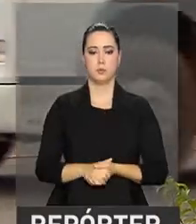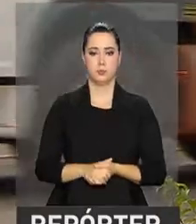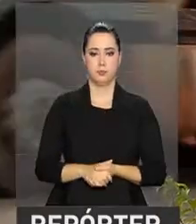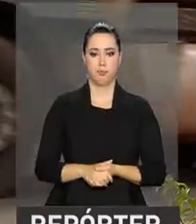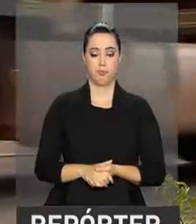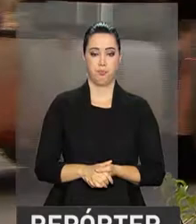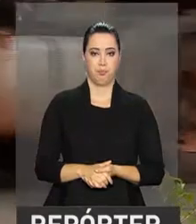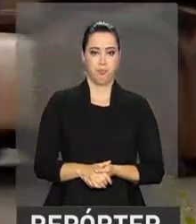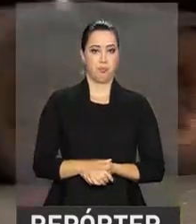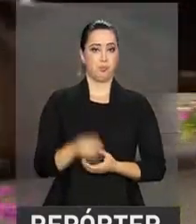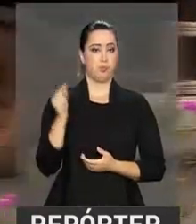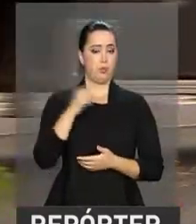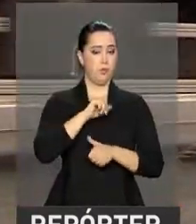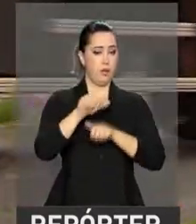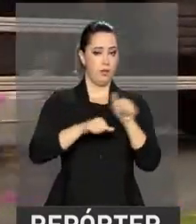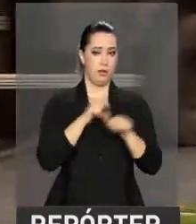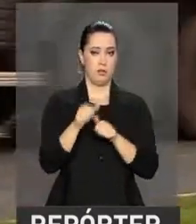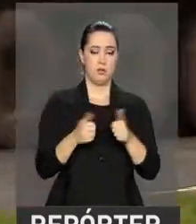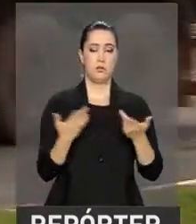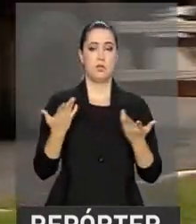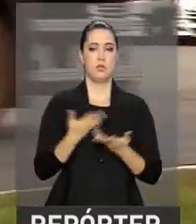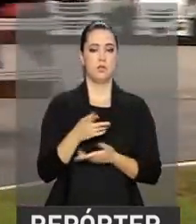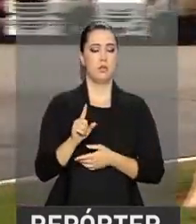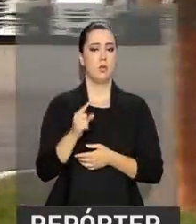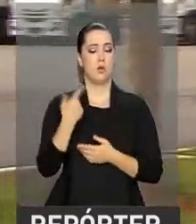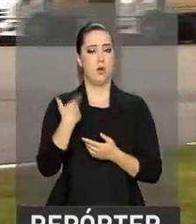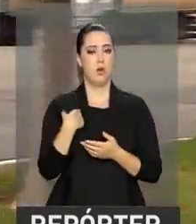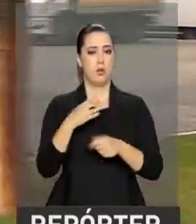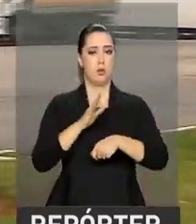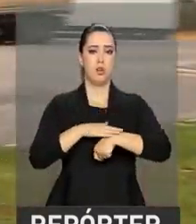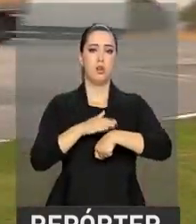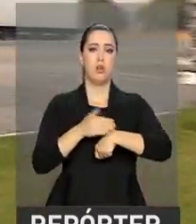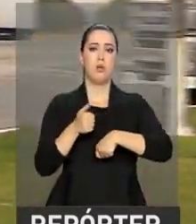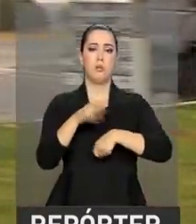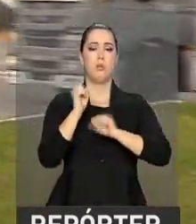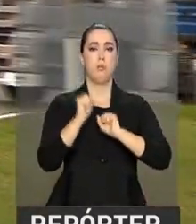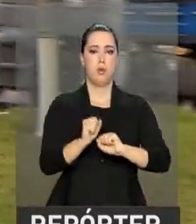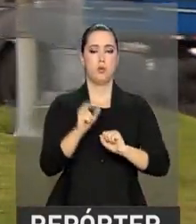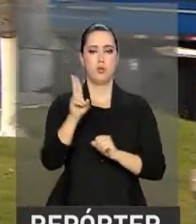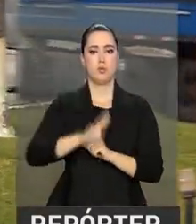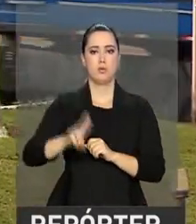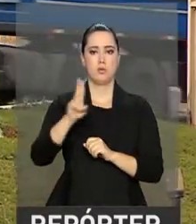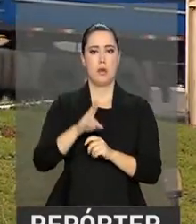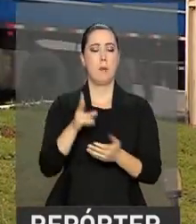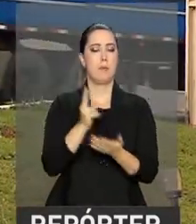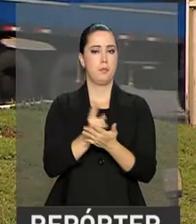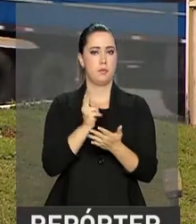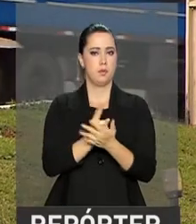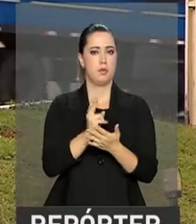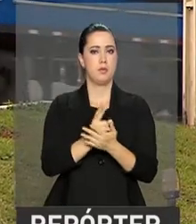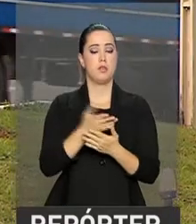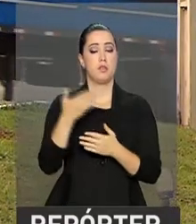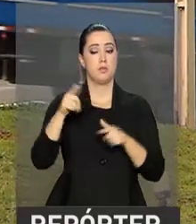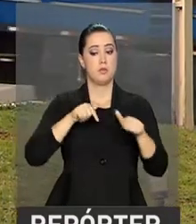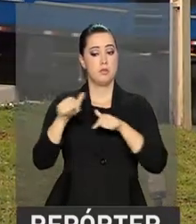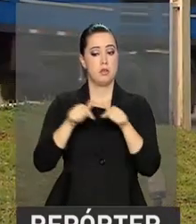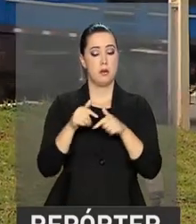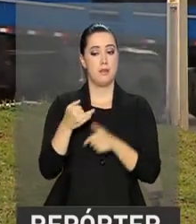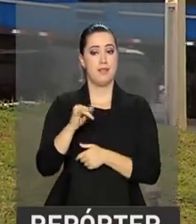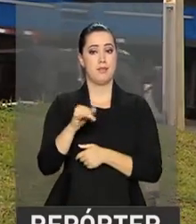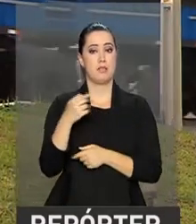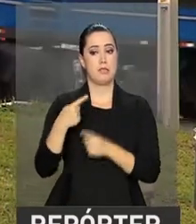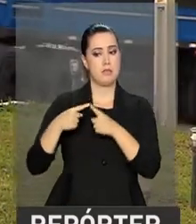entre as mudanças os testes passam a ter validade legal podendo ser usados em processos trabalhistas caso seja reprovado